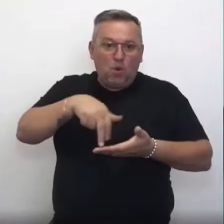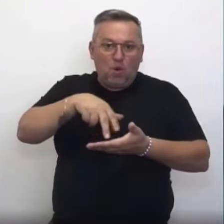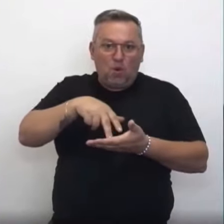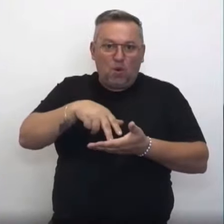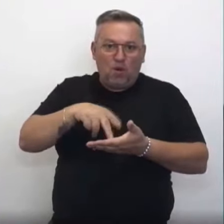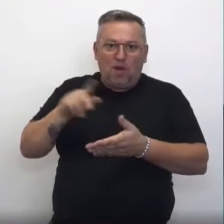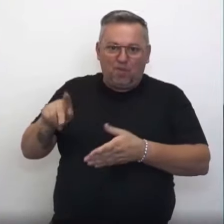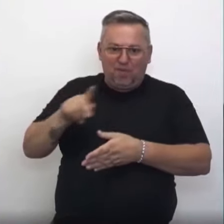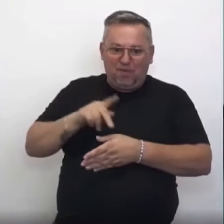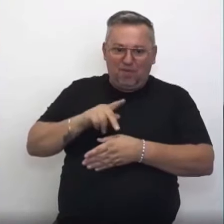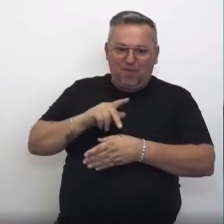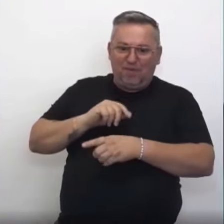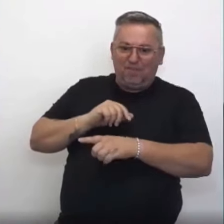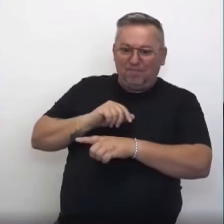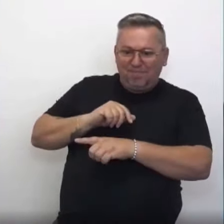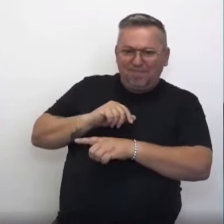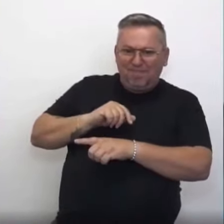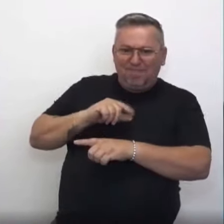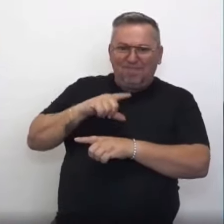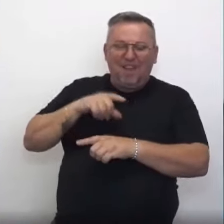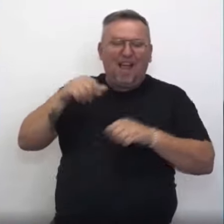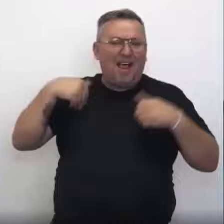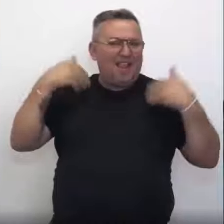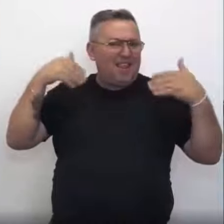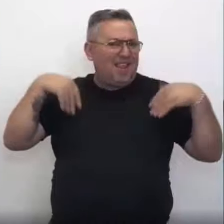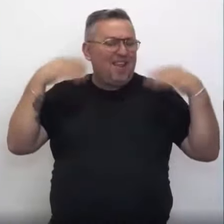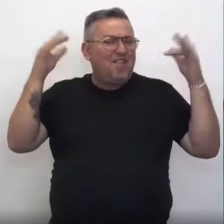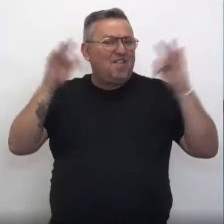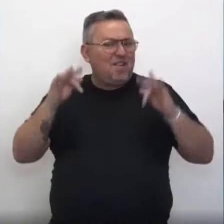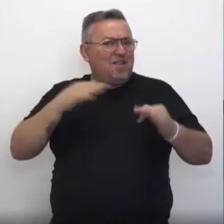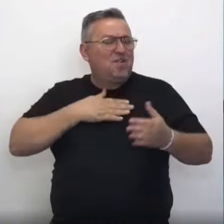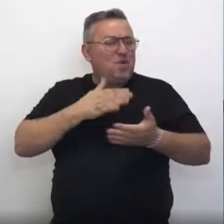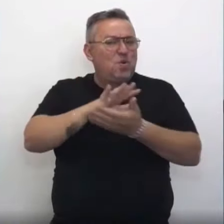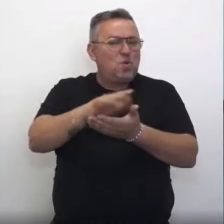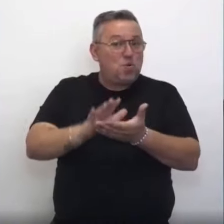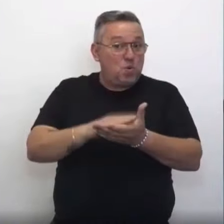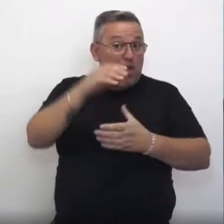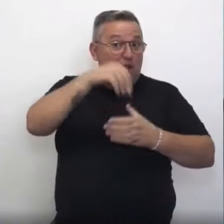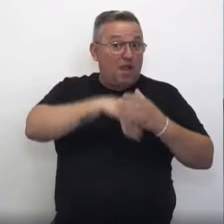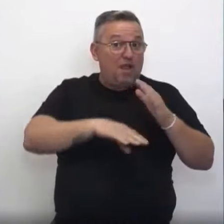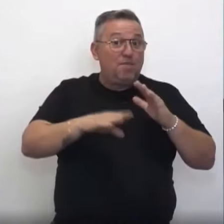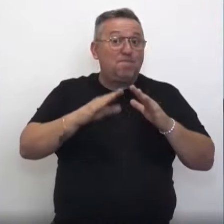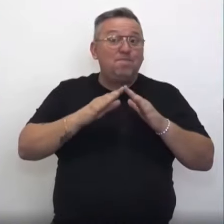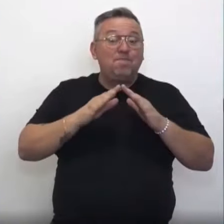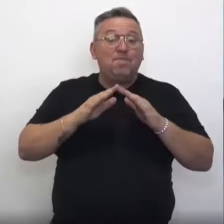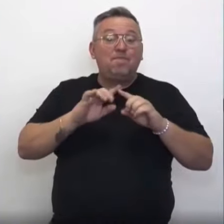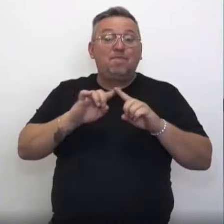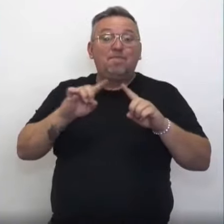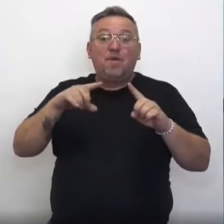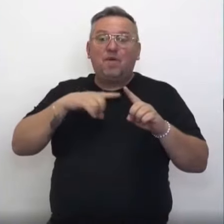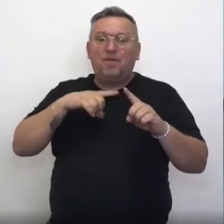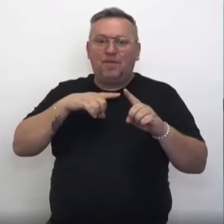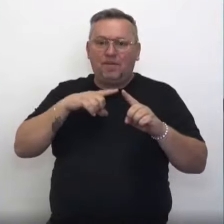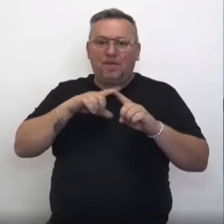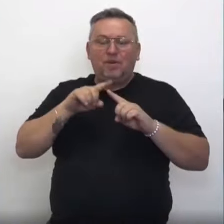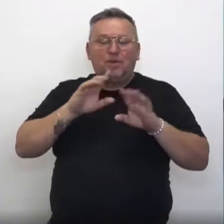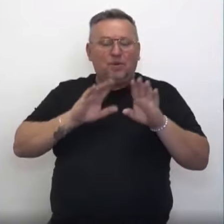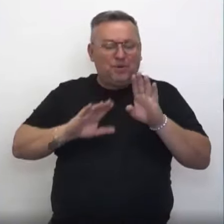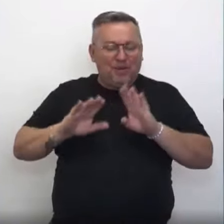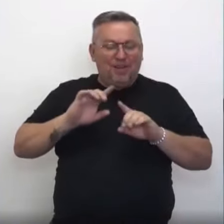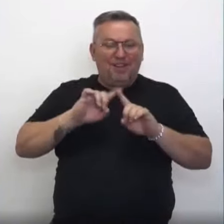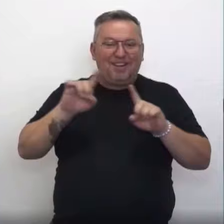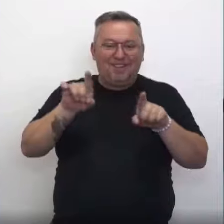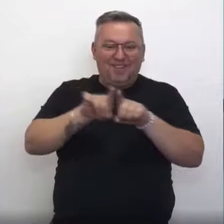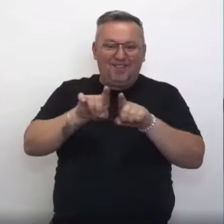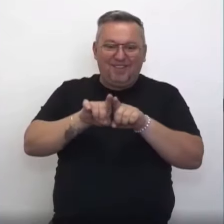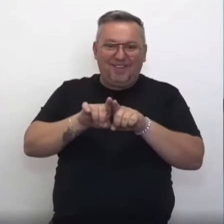professora Silene é uma pessoa alegre, feliz e que gosta de dançar, de sambar em casa. Então, tenham aí muita moderação e cuidado,